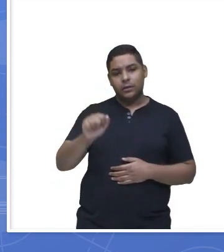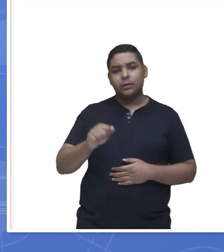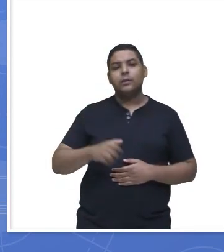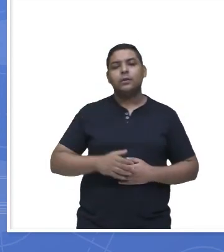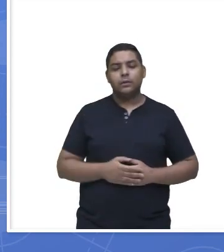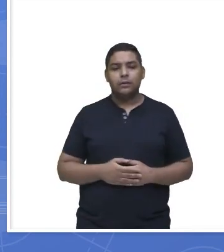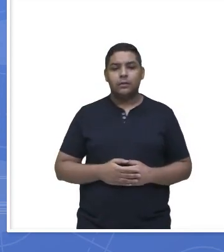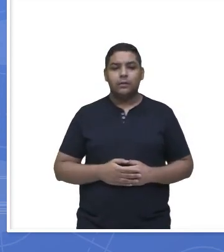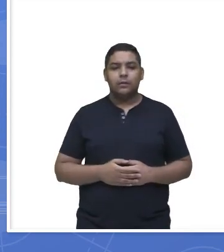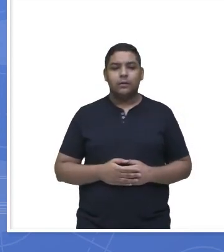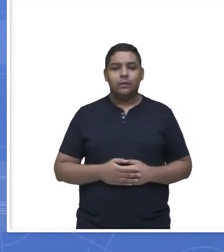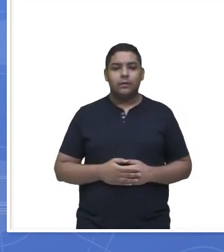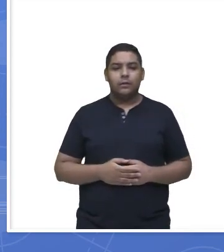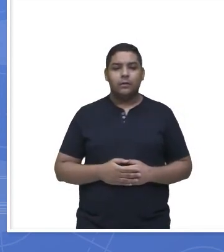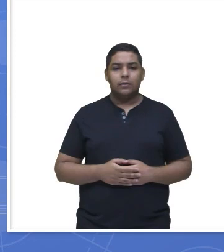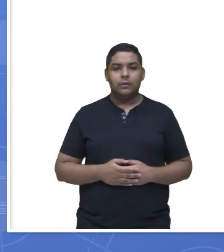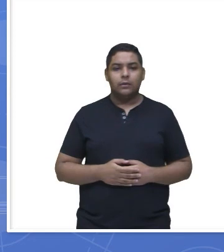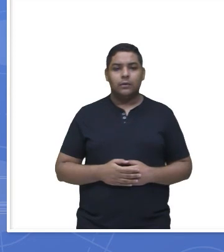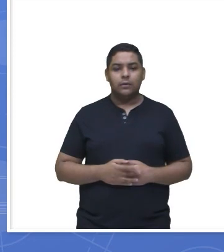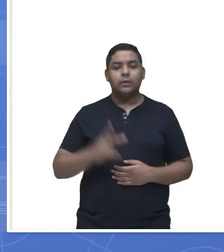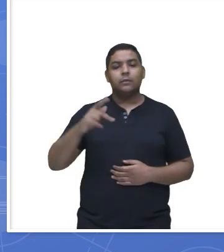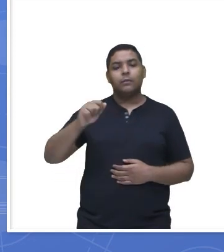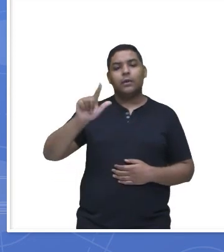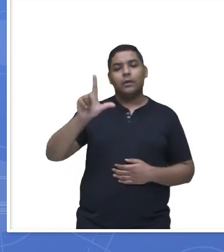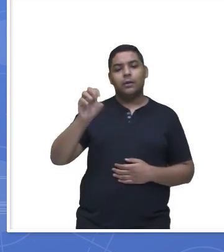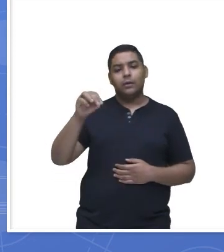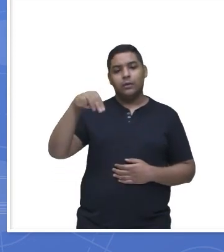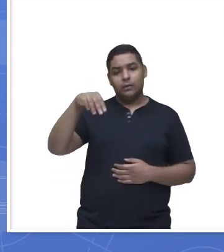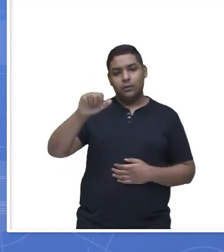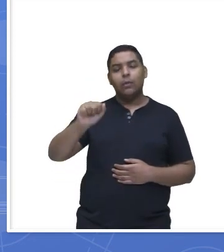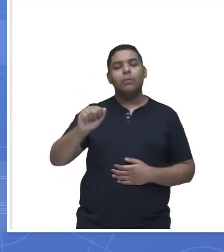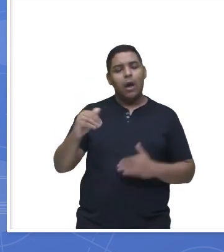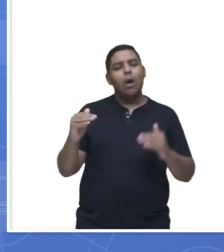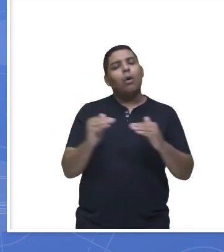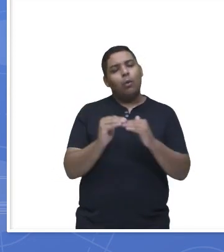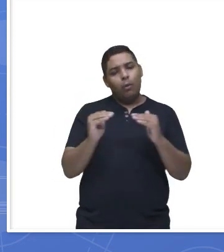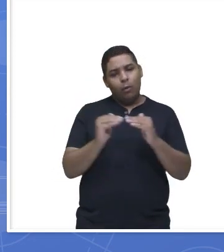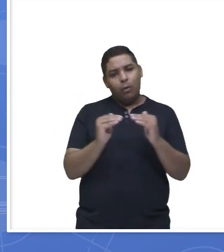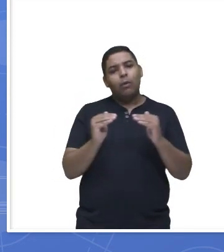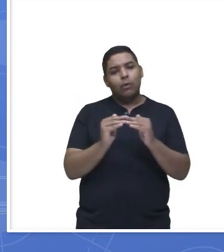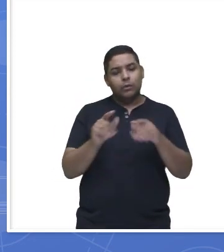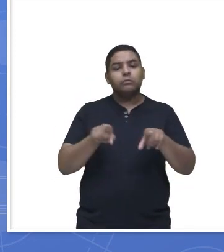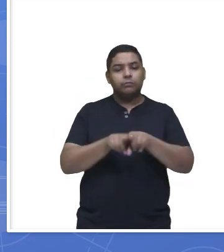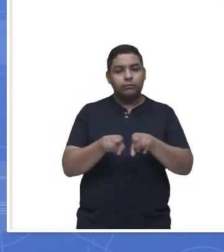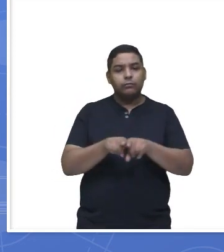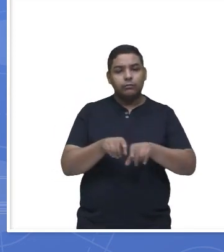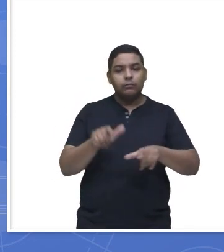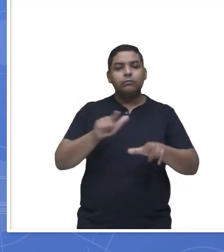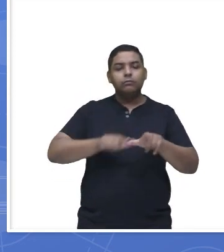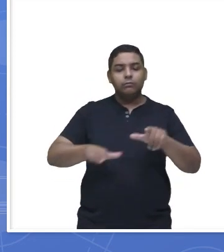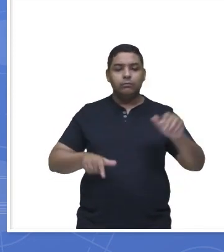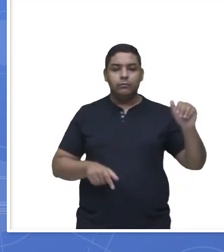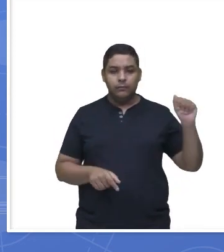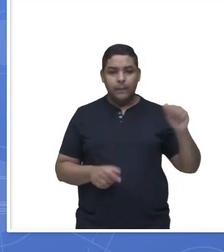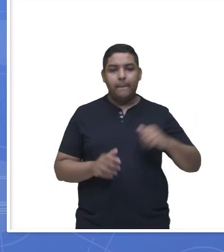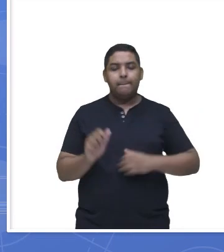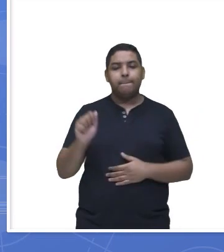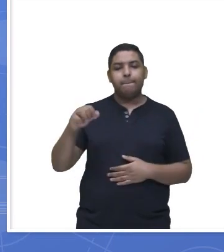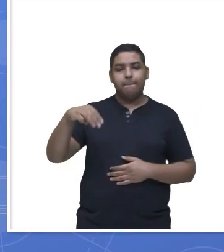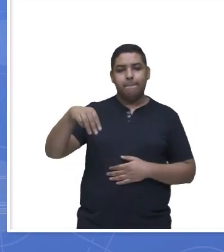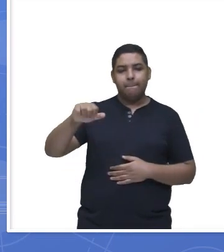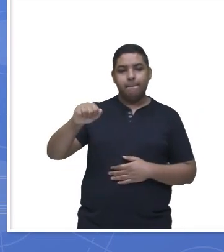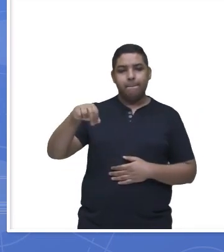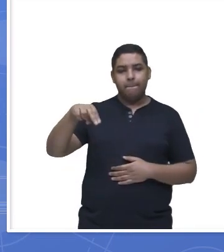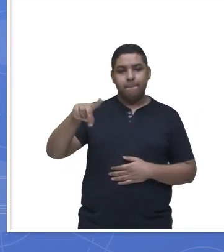queima do carvão mineral. A Paloma também concorda, letra A. assim como a Amanda, lá da escola Raimundo